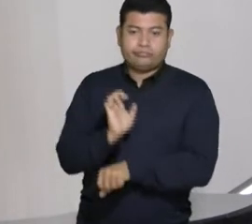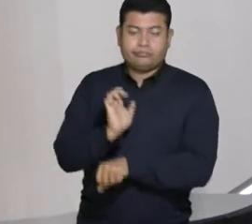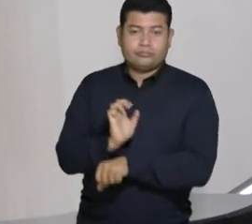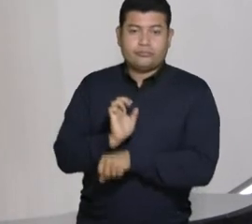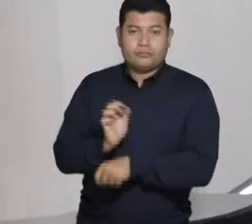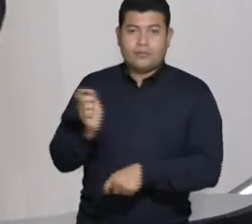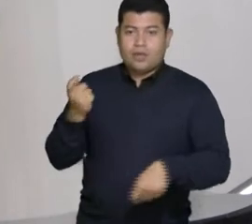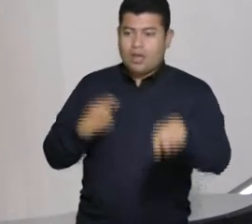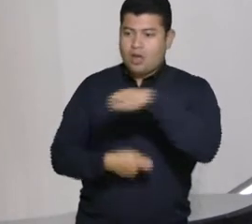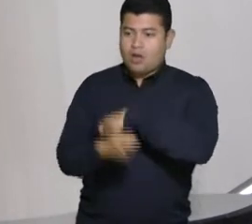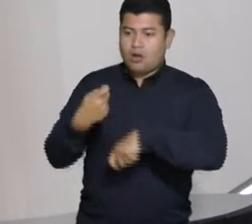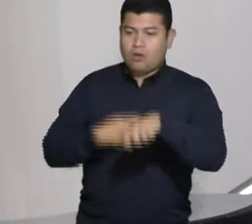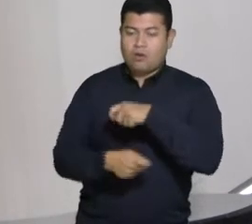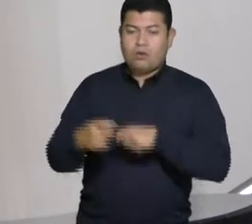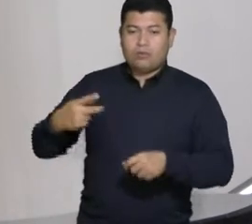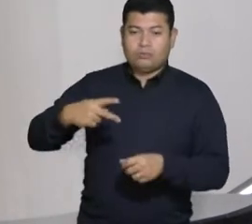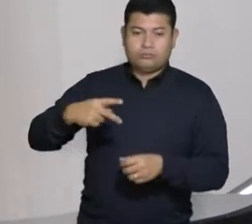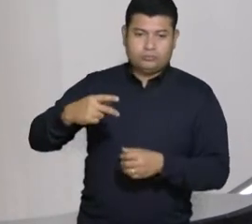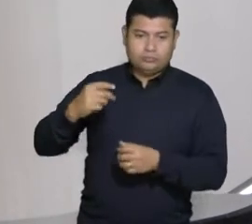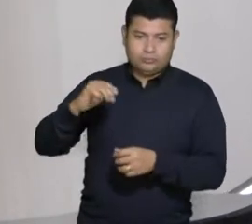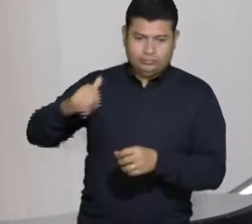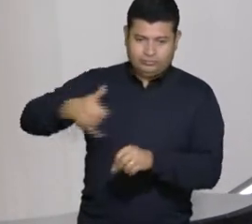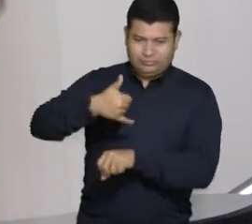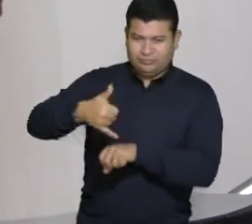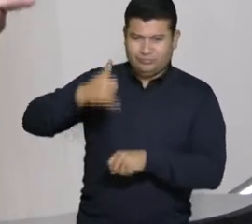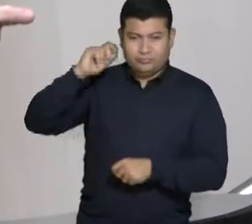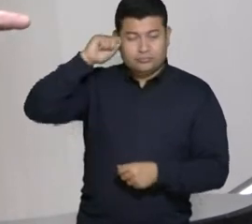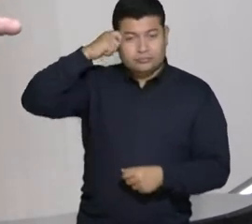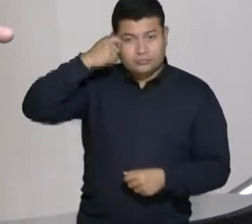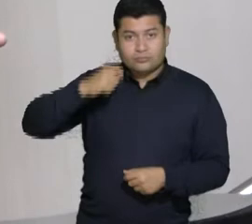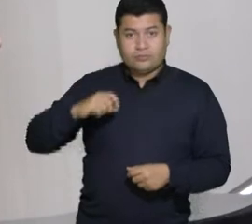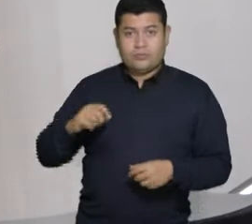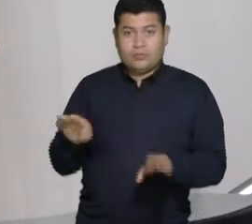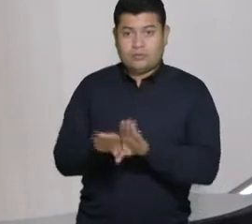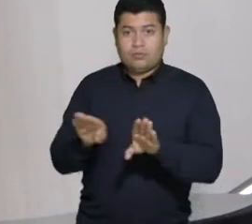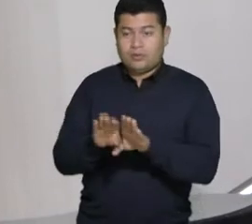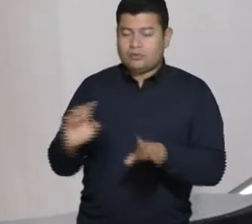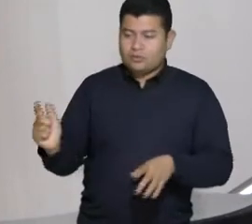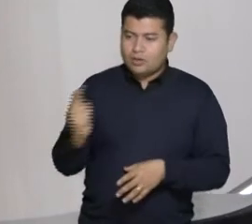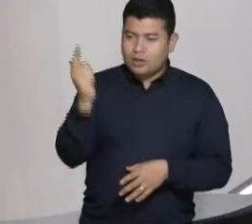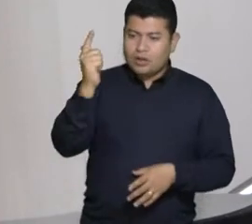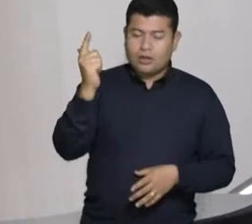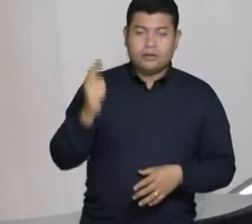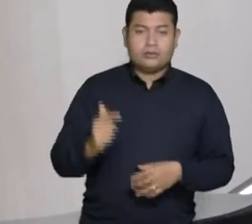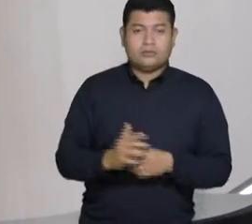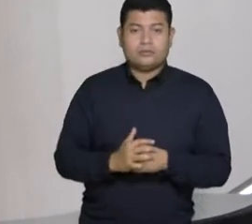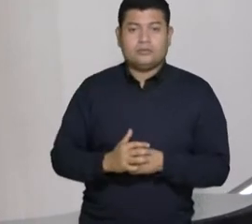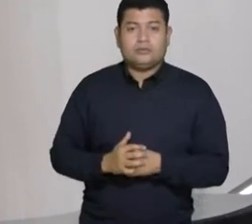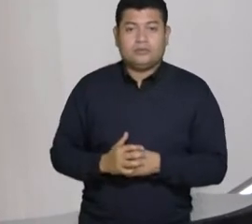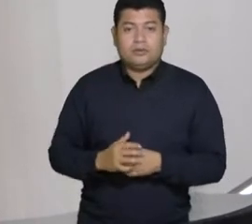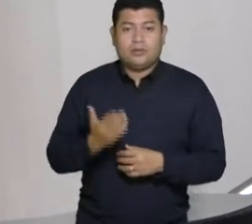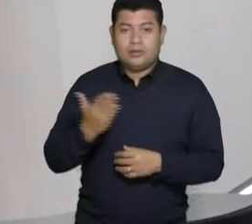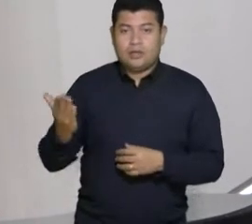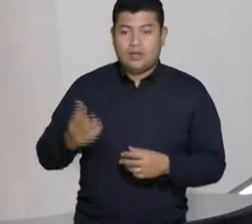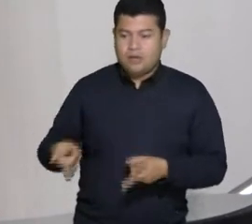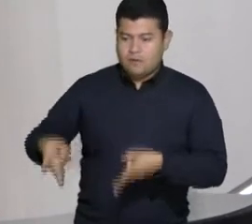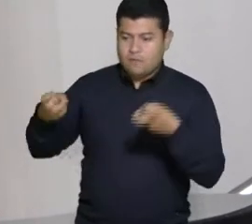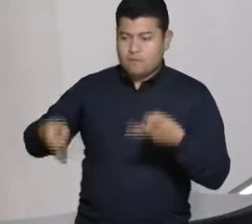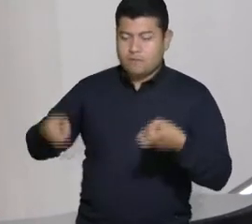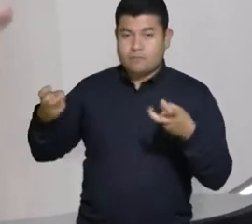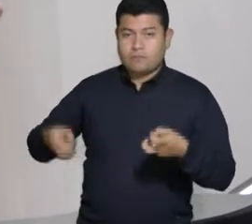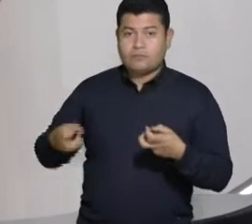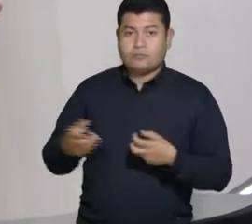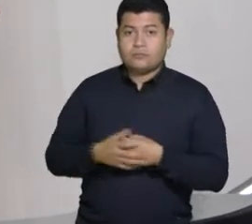do petróleo tem que ser aberta tem que ter concorrência não só do petróleo e do gás natural também e eles fazem a exploração do petróleo e do